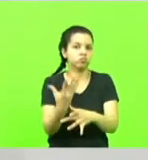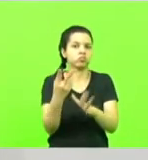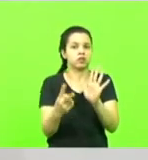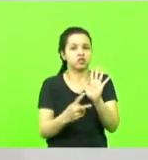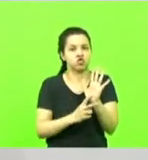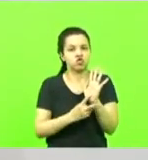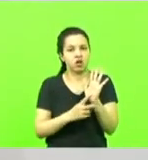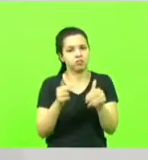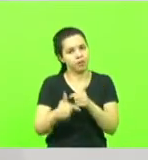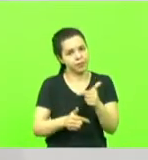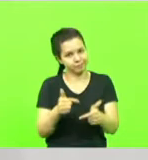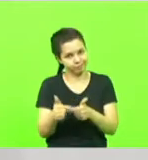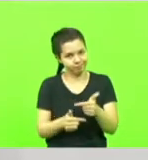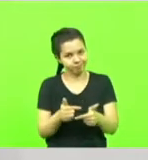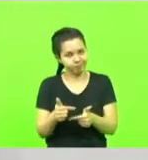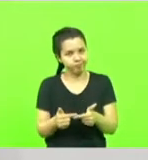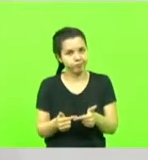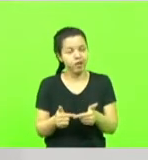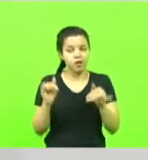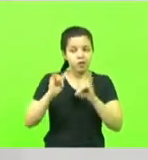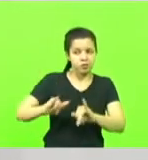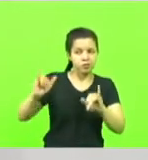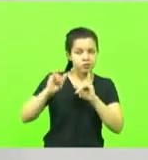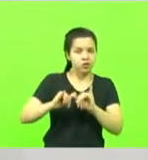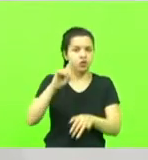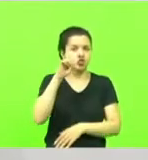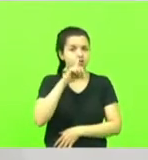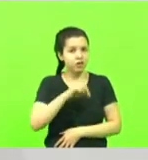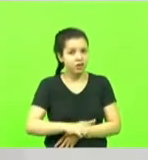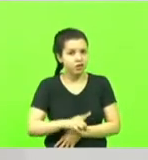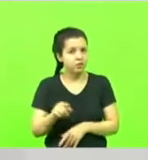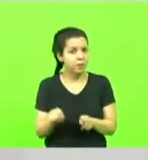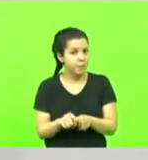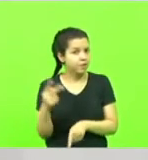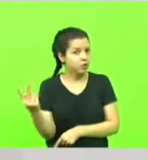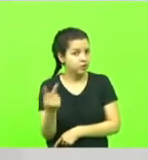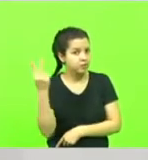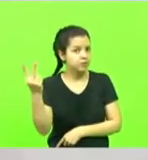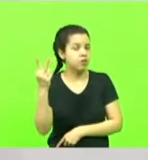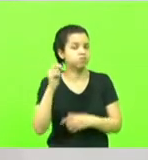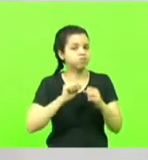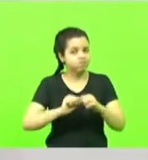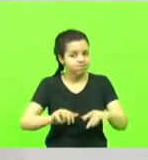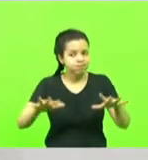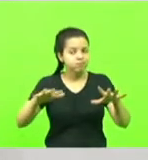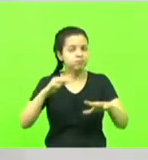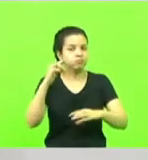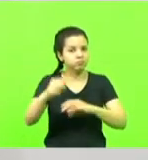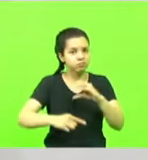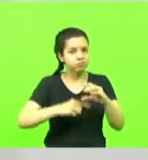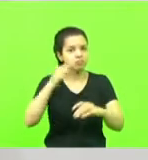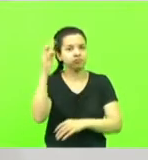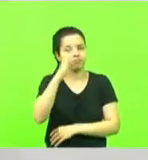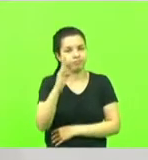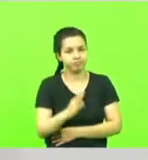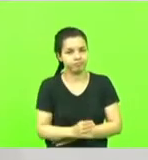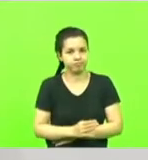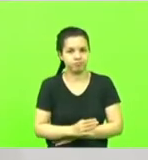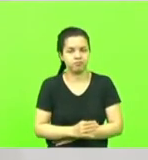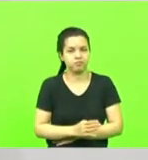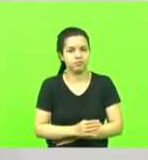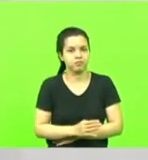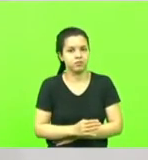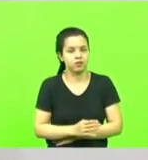As manifestações por direitos e a valorização difundiram-se em todo o país. No dia 29 de outubro de